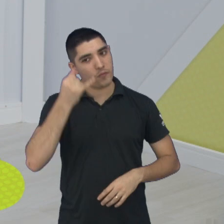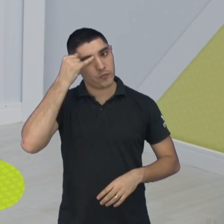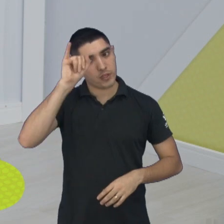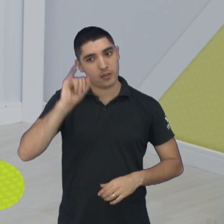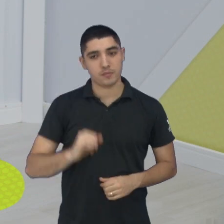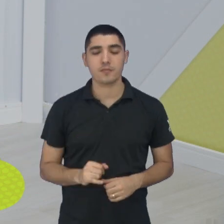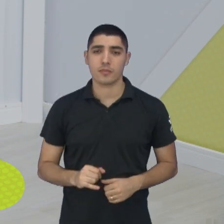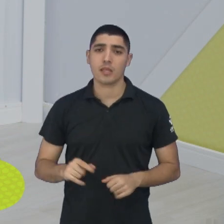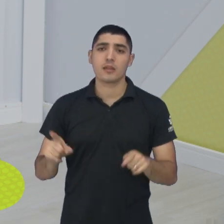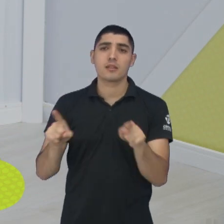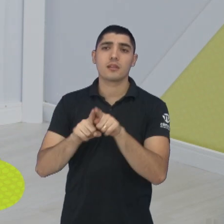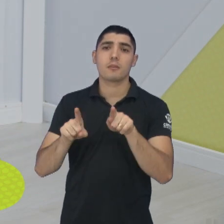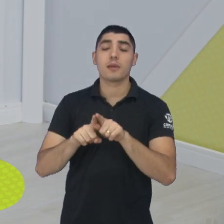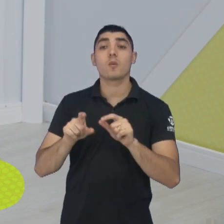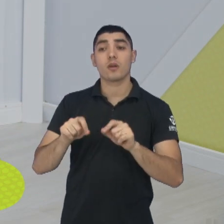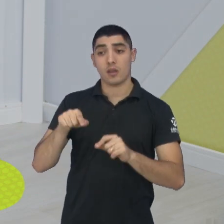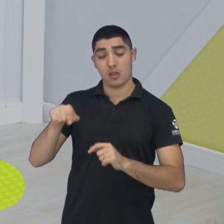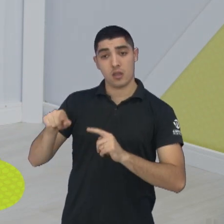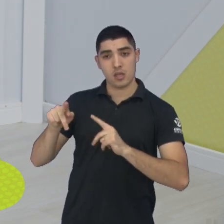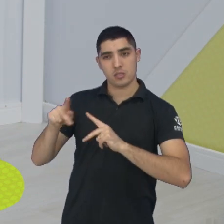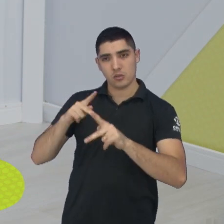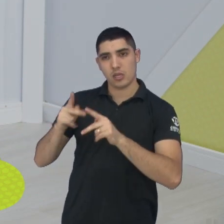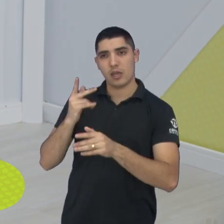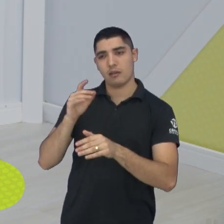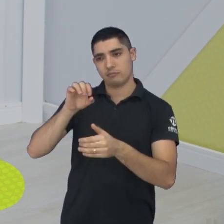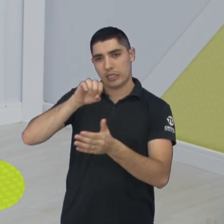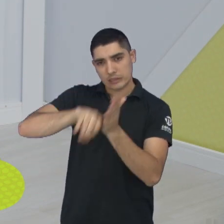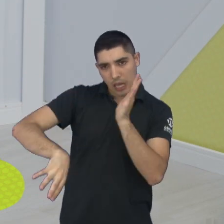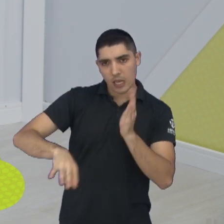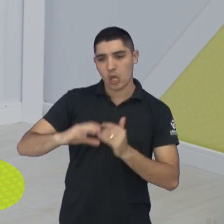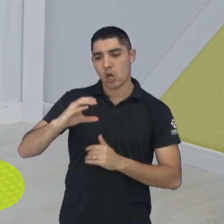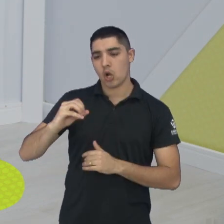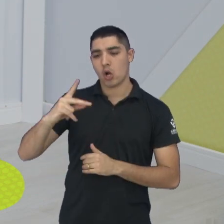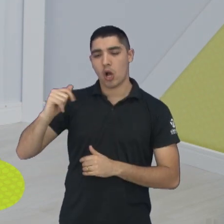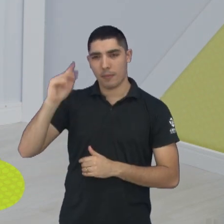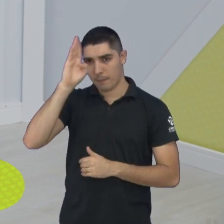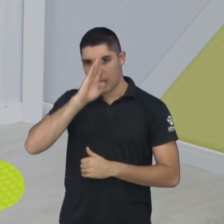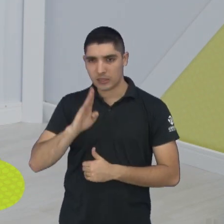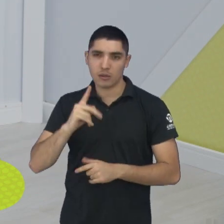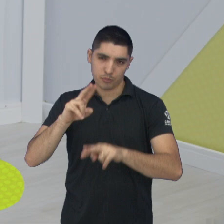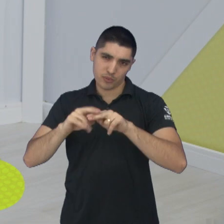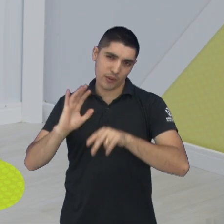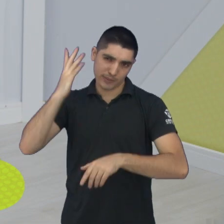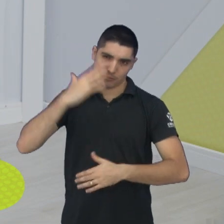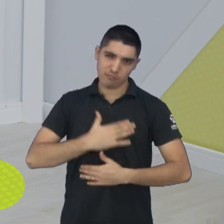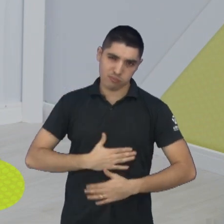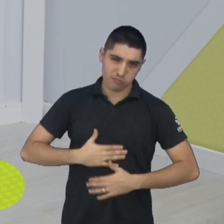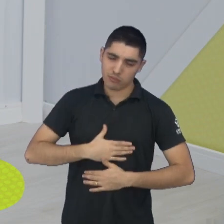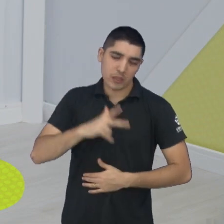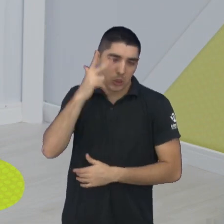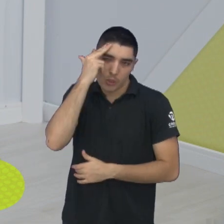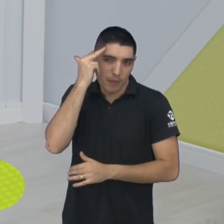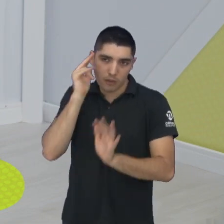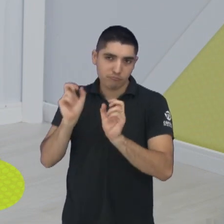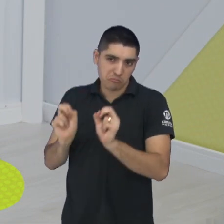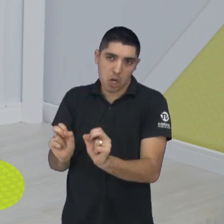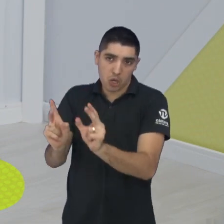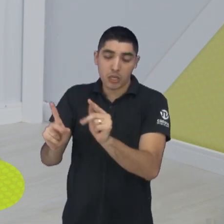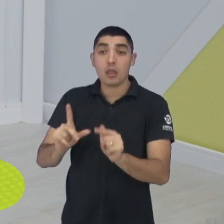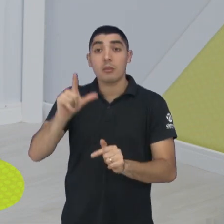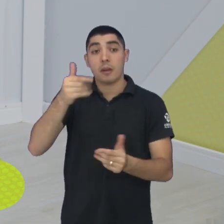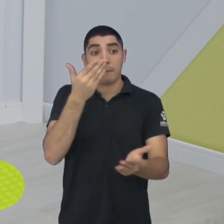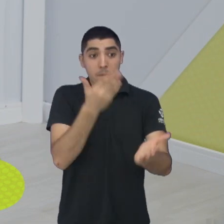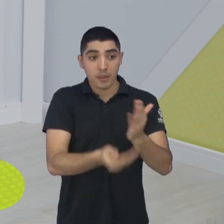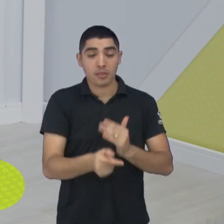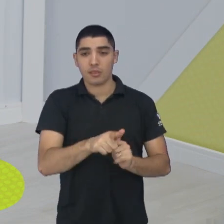o time acaba sendo eliminado na Copa Brasil, absolutamente normal por conta das circunstâncias. Aí acaba perdendo para o Guarulhos, que também